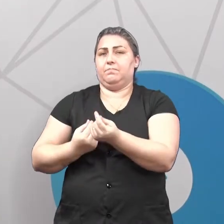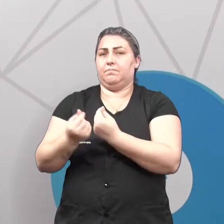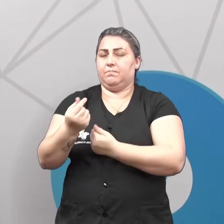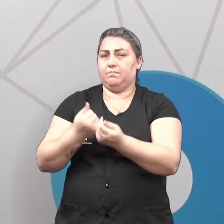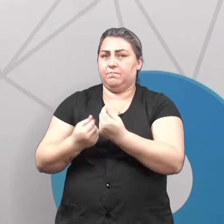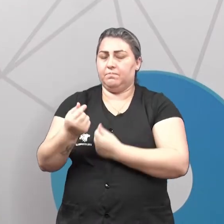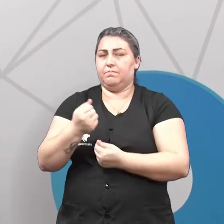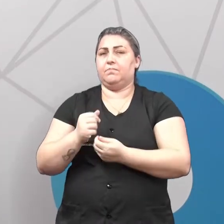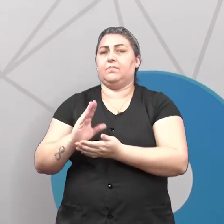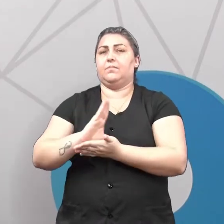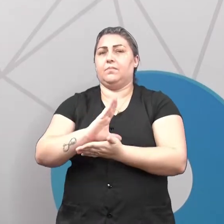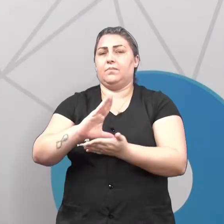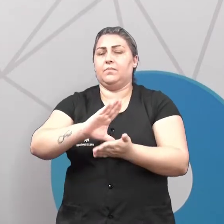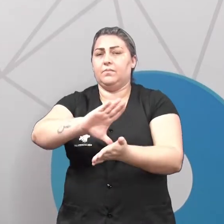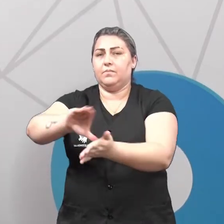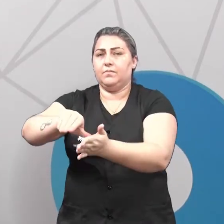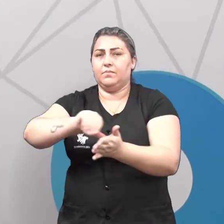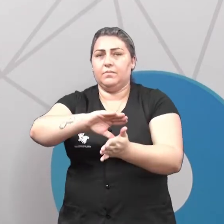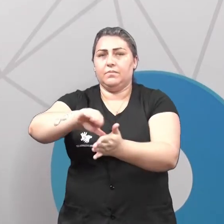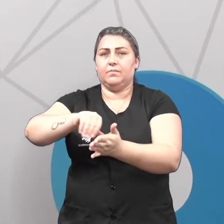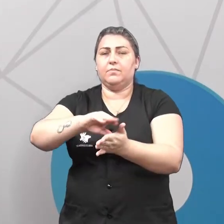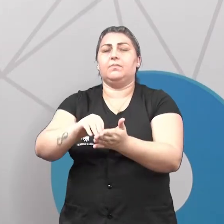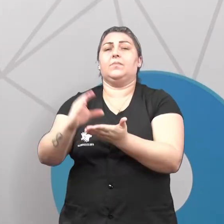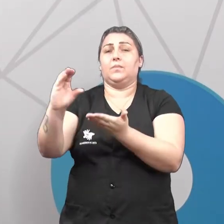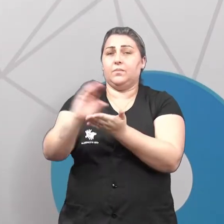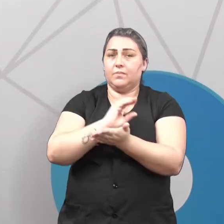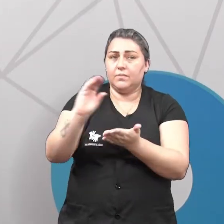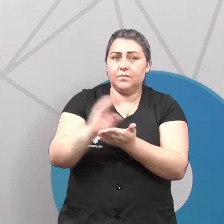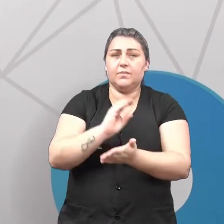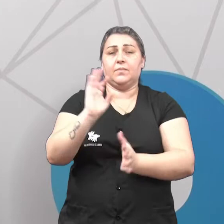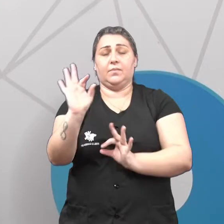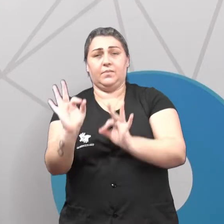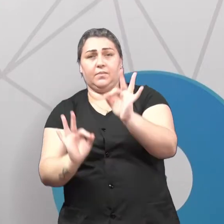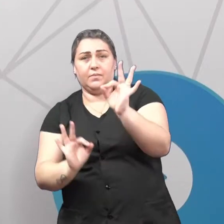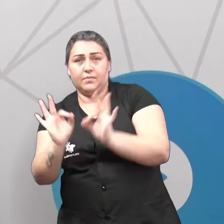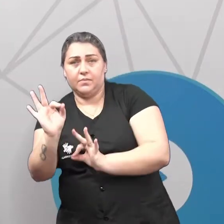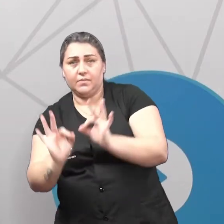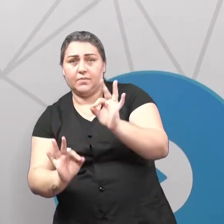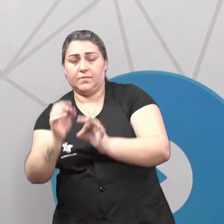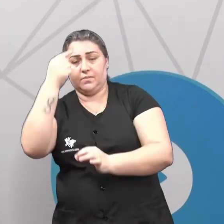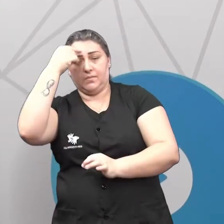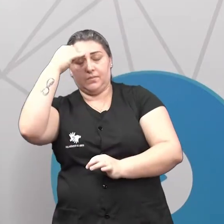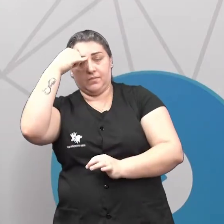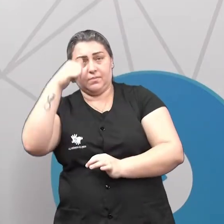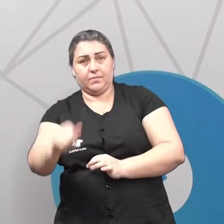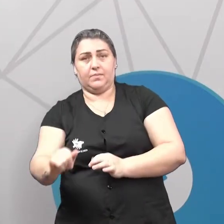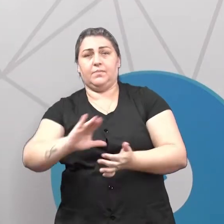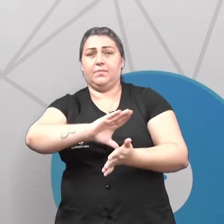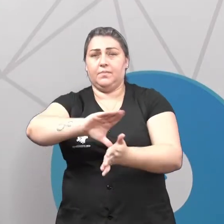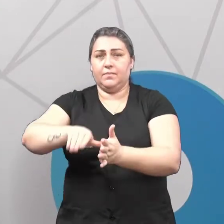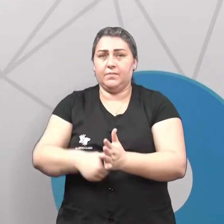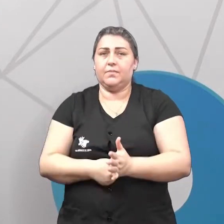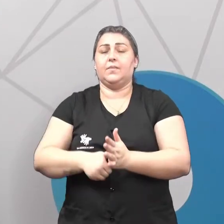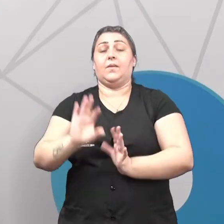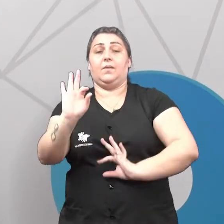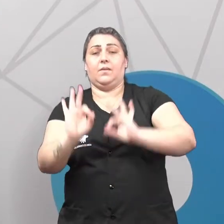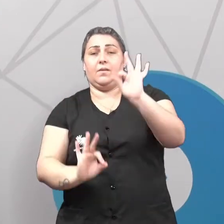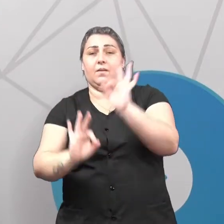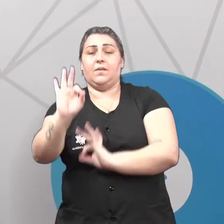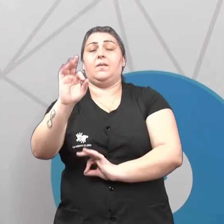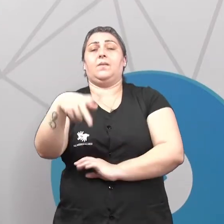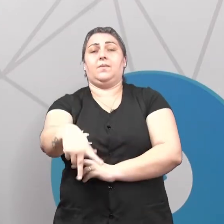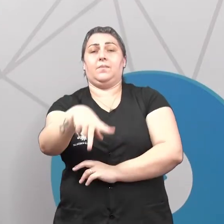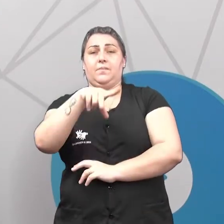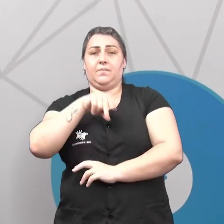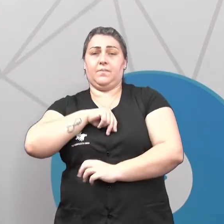finanças, a arrecadação desses impostos. Era uma forma de organizar a América Portuguesa. E também, gente,